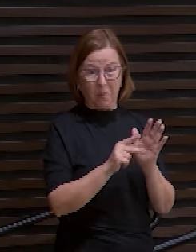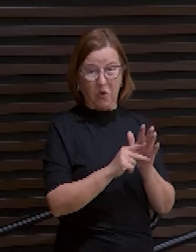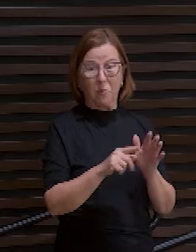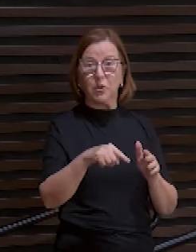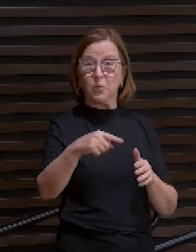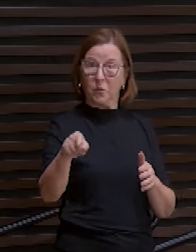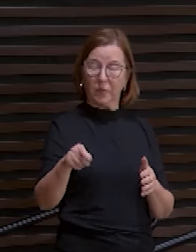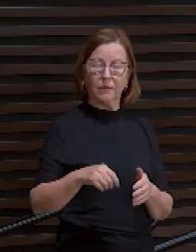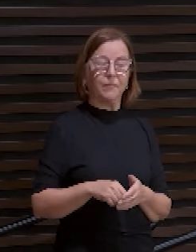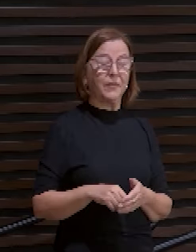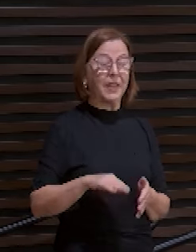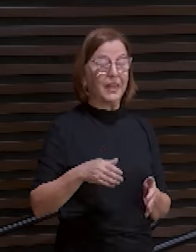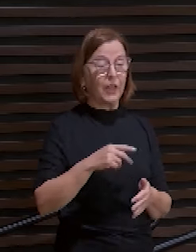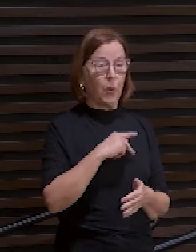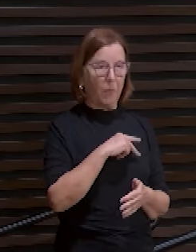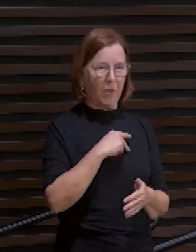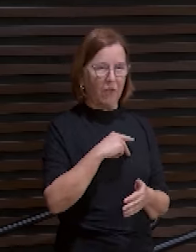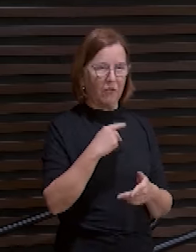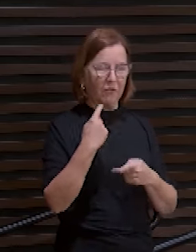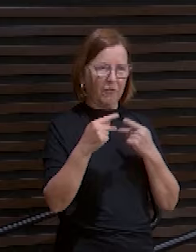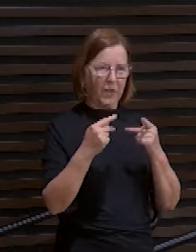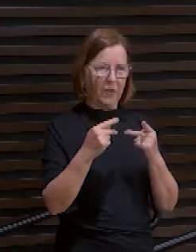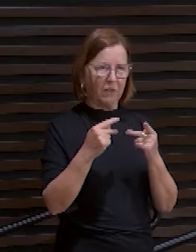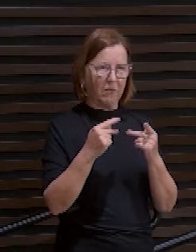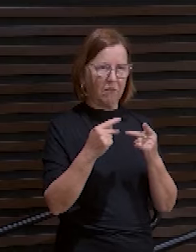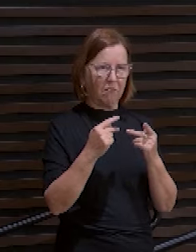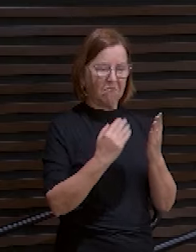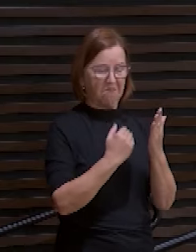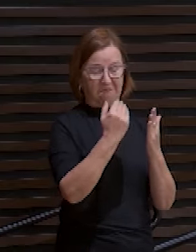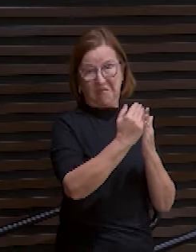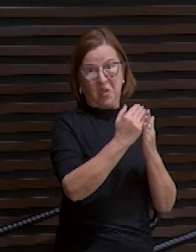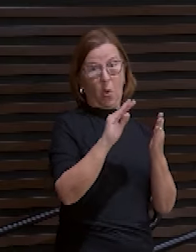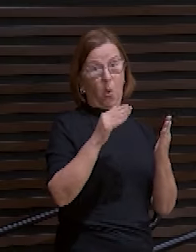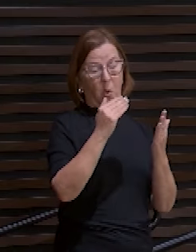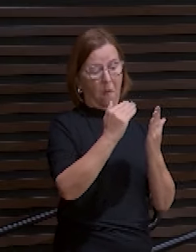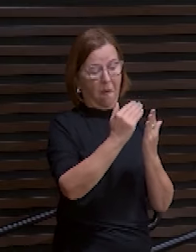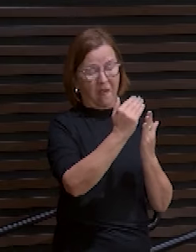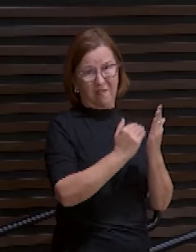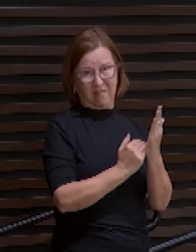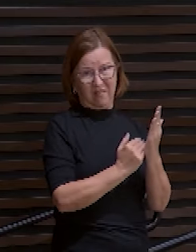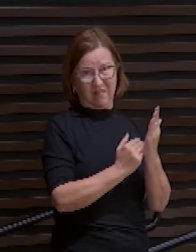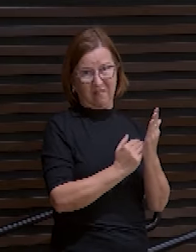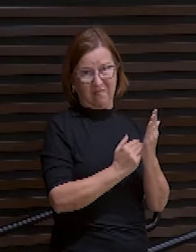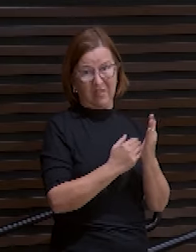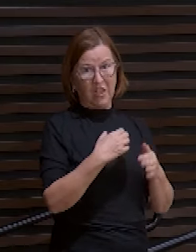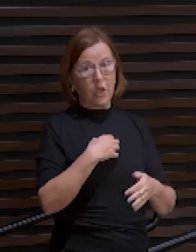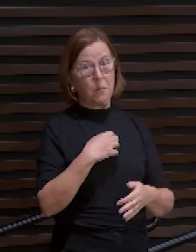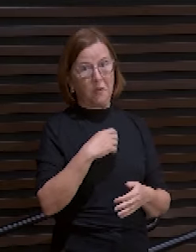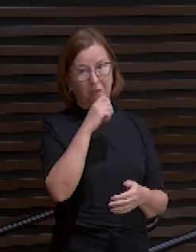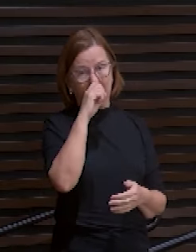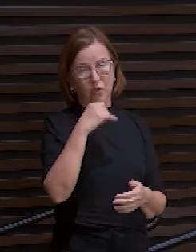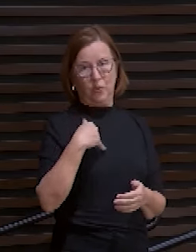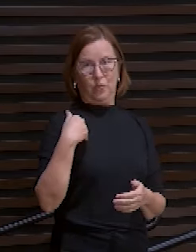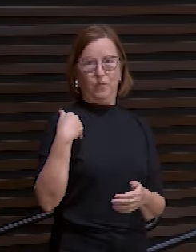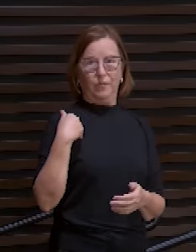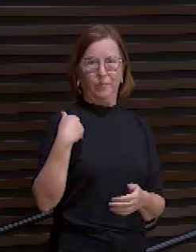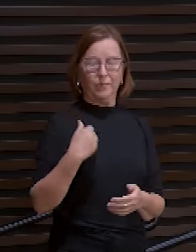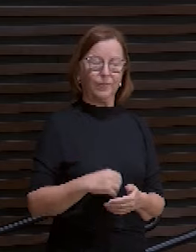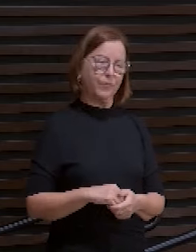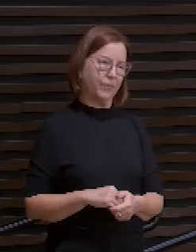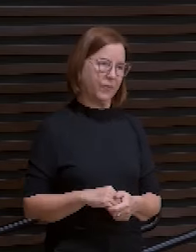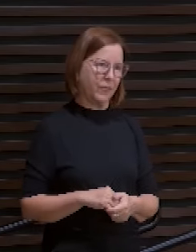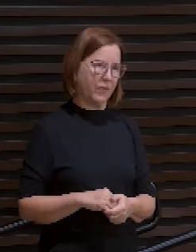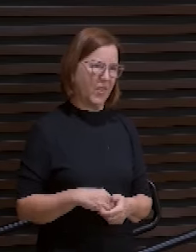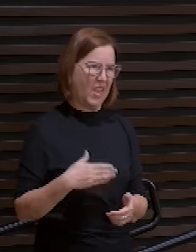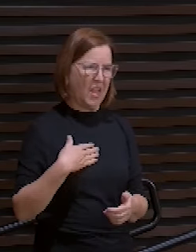tanto a superioridade como a inferioridade são uma forma de orgulho eu me